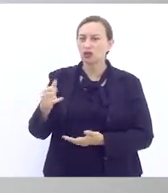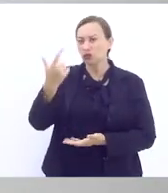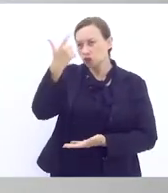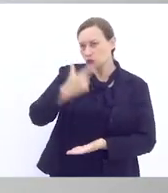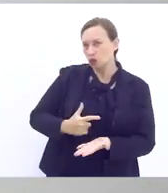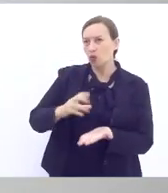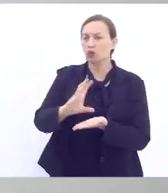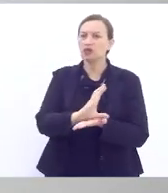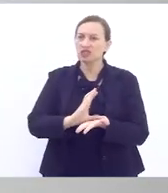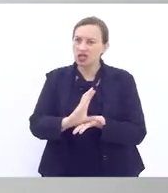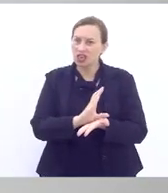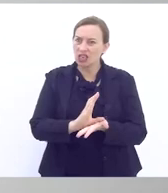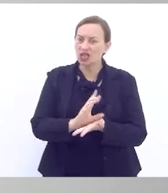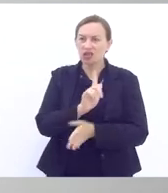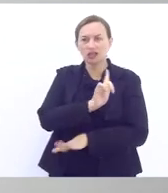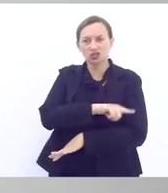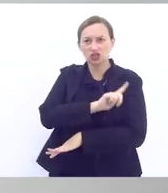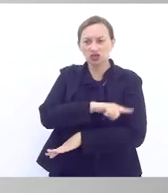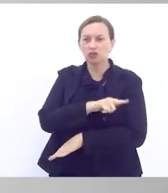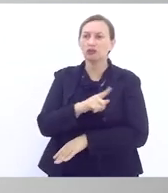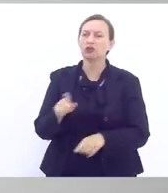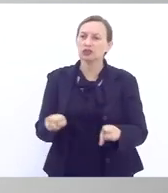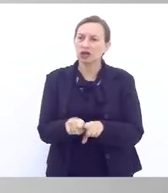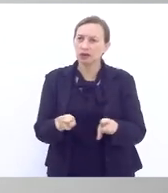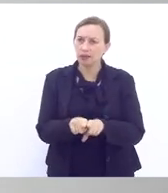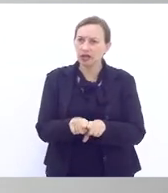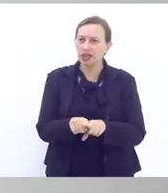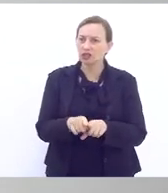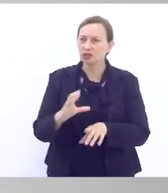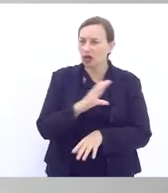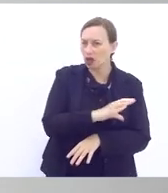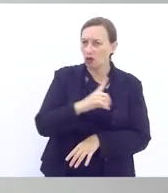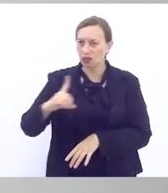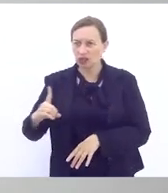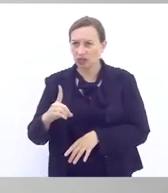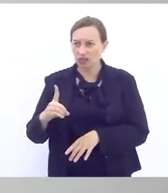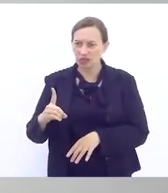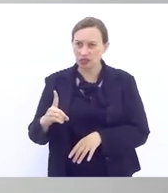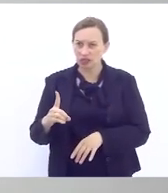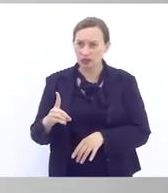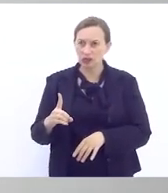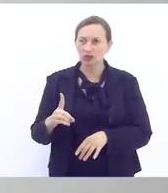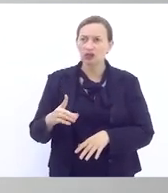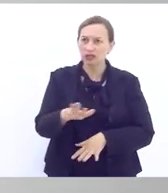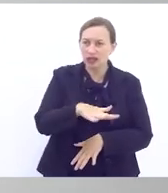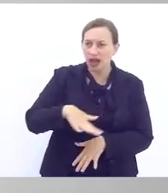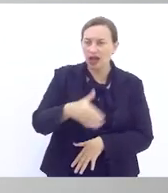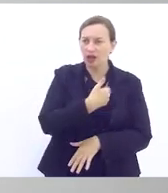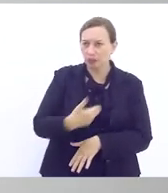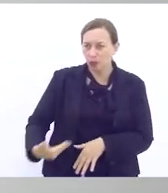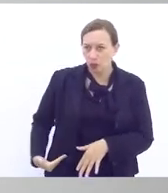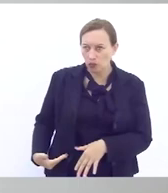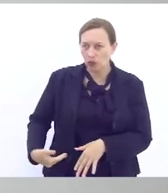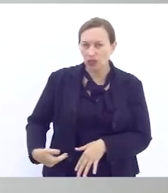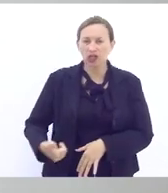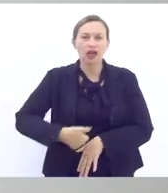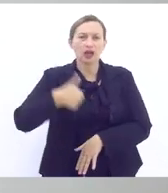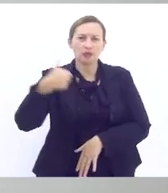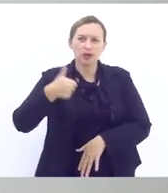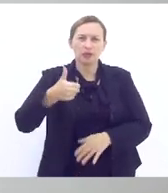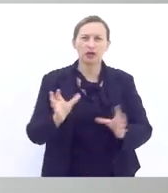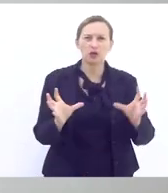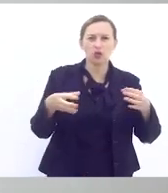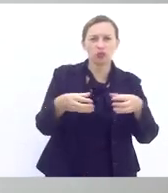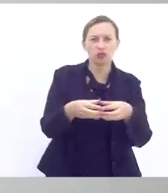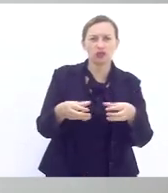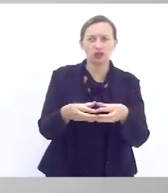gestão e também assumir a coordenação da comissão temporária do setor público né que é a primeira comissão